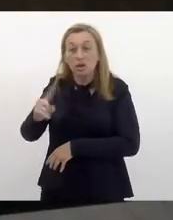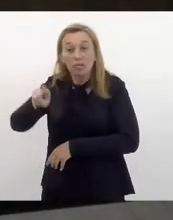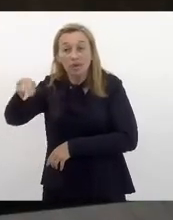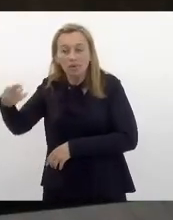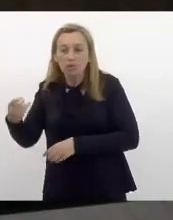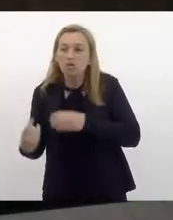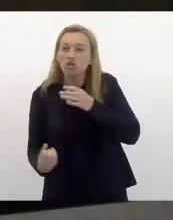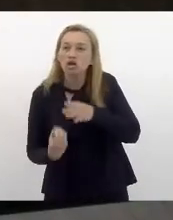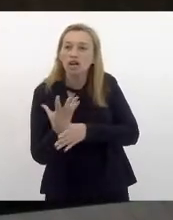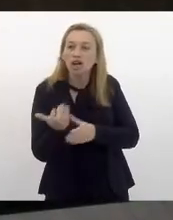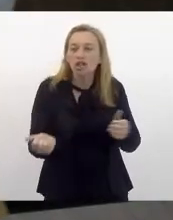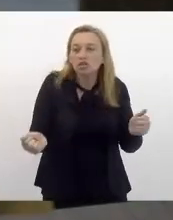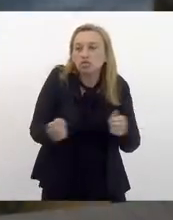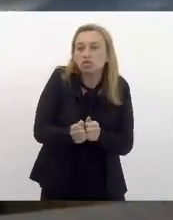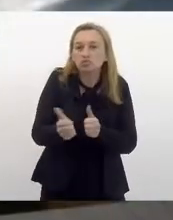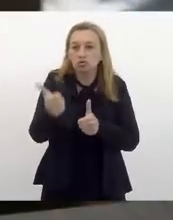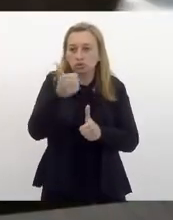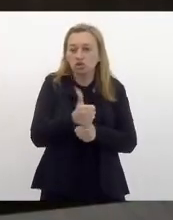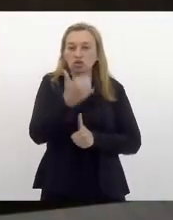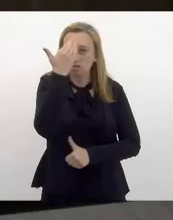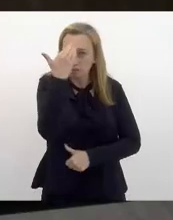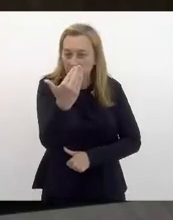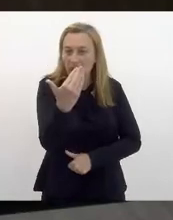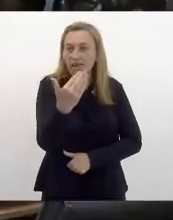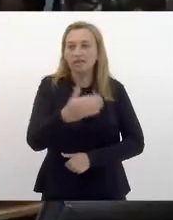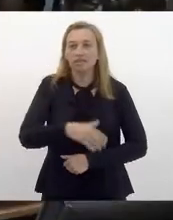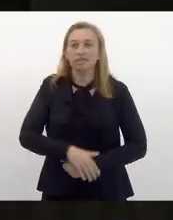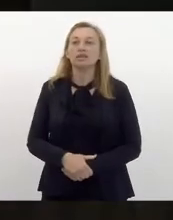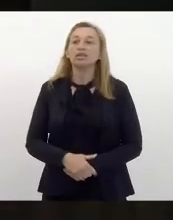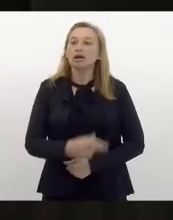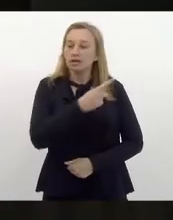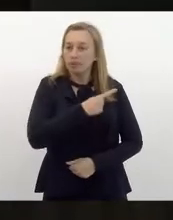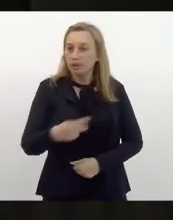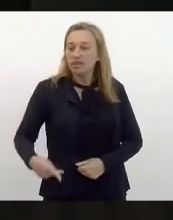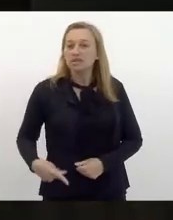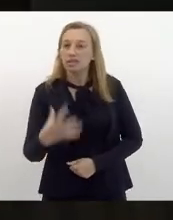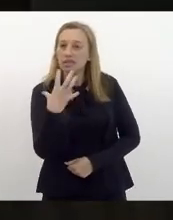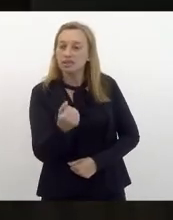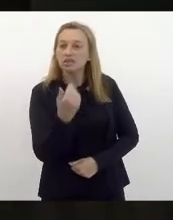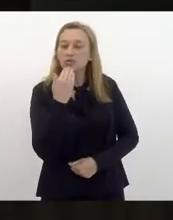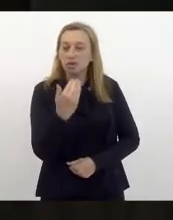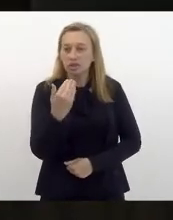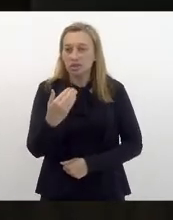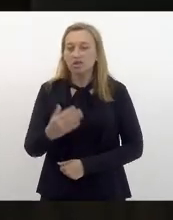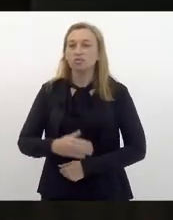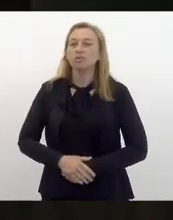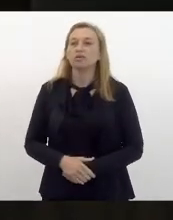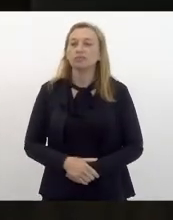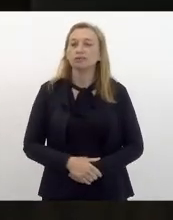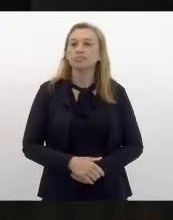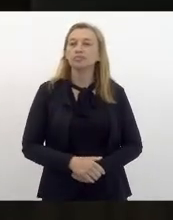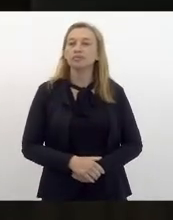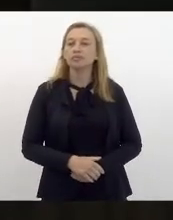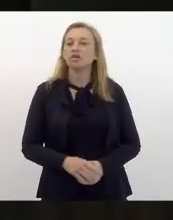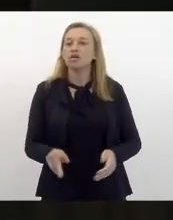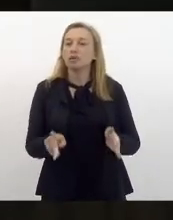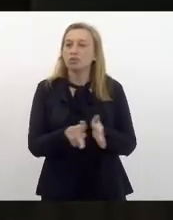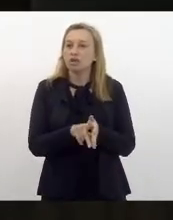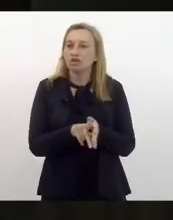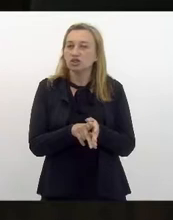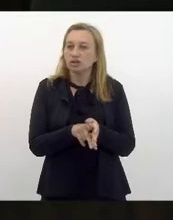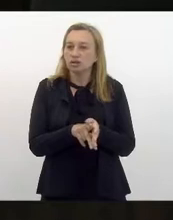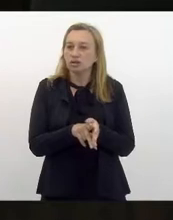para construir um substitutivo Obrigada assim a presidência defere o pedido de vossa excelência o projeto